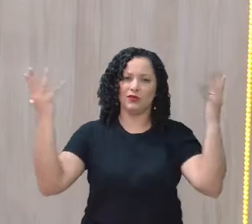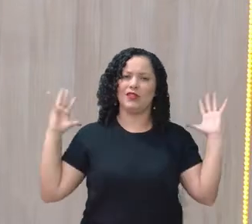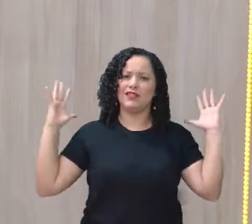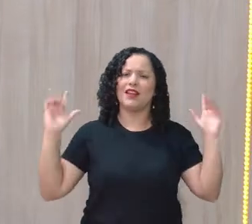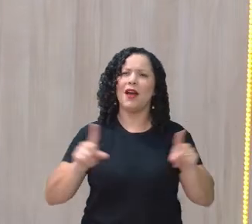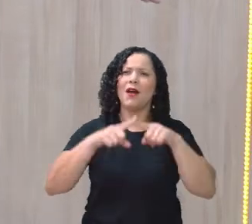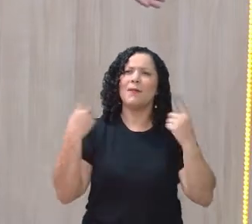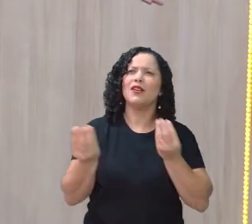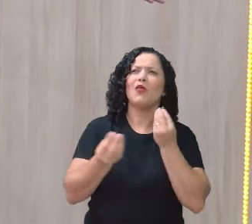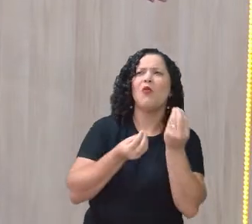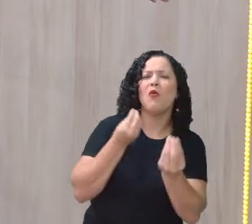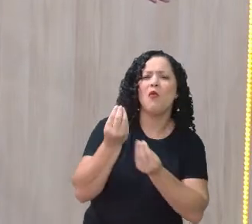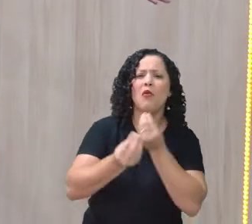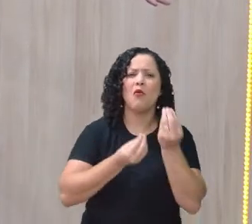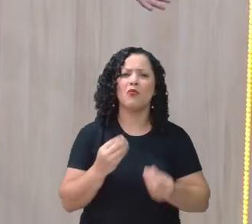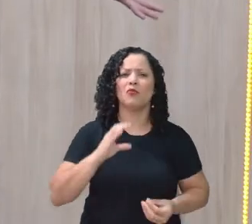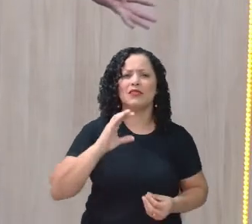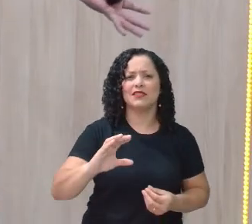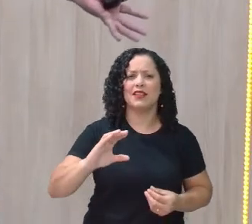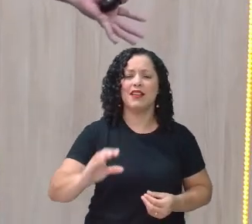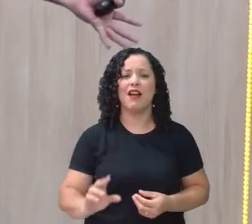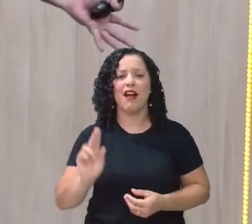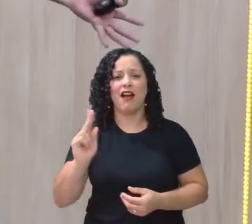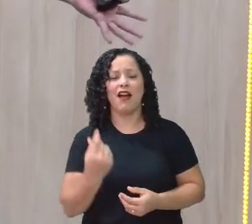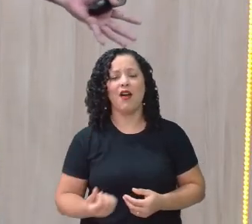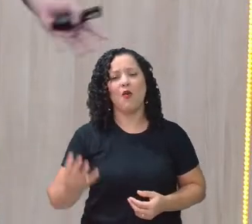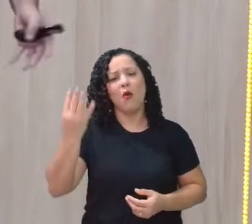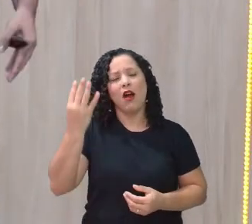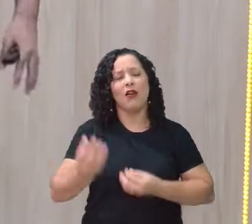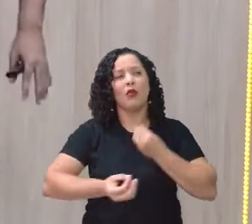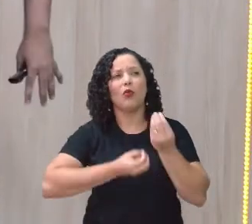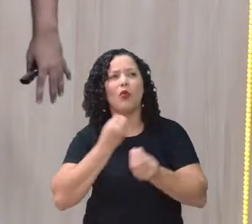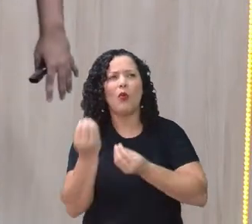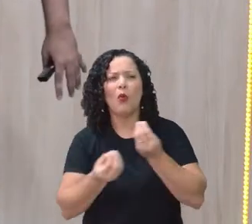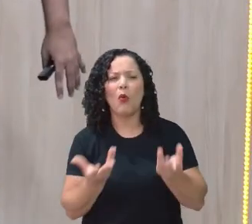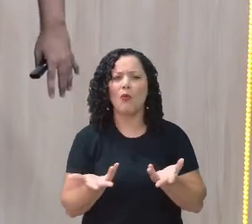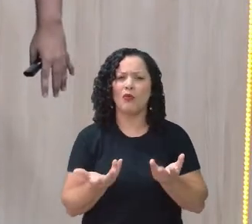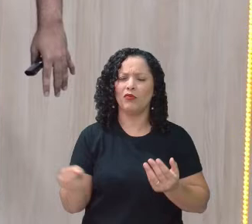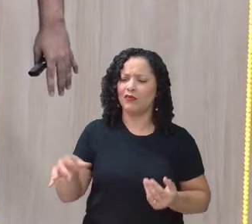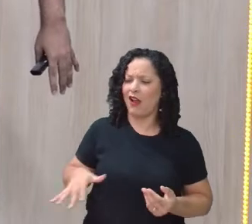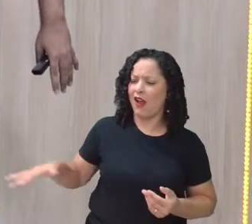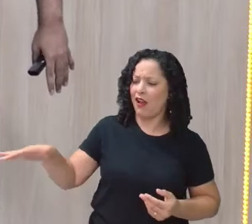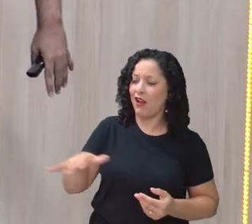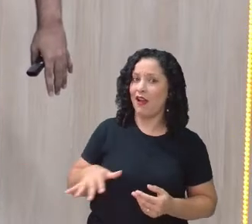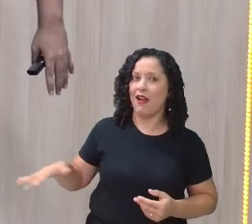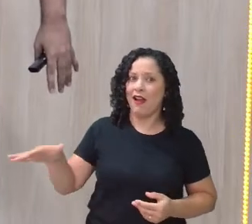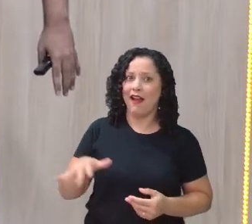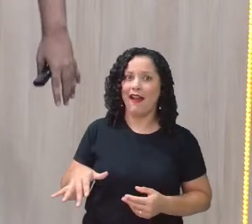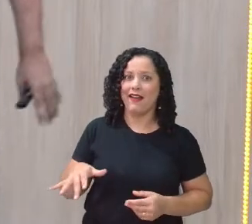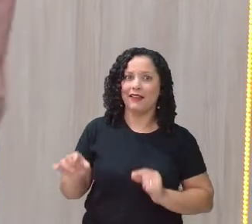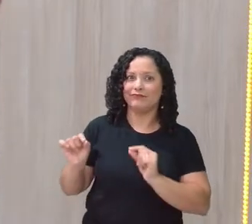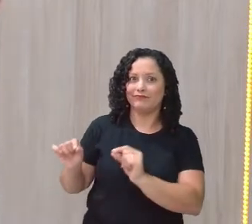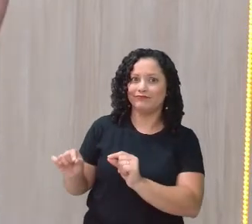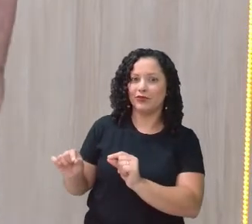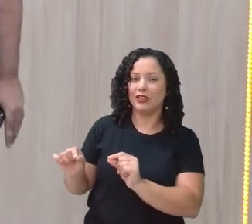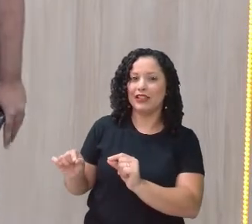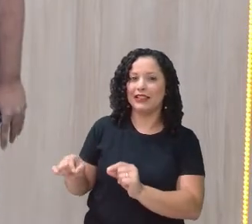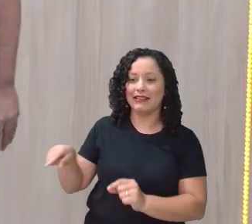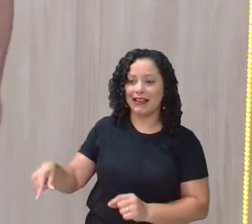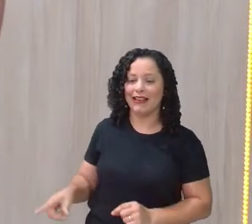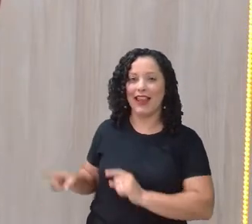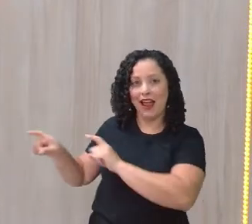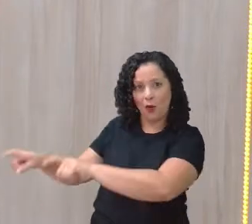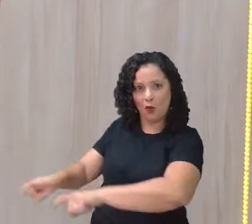metano, CH4, de onde é que vem isso aí do meio rural? É justamente do pãozinho da vaca, né? É,